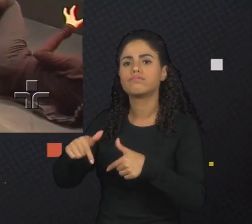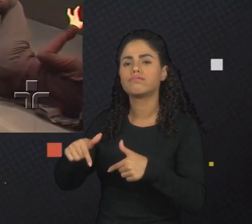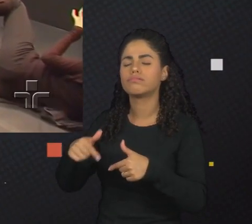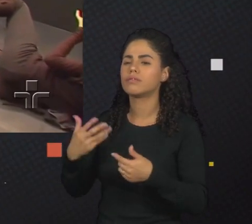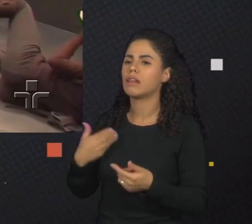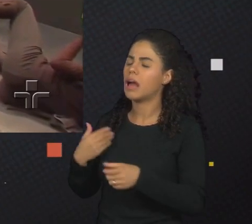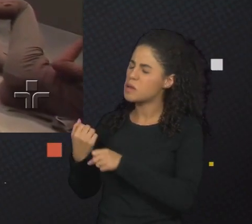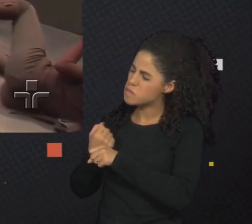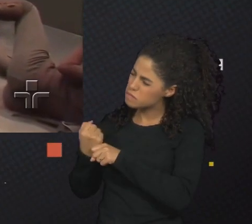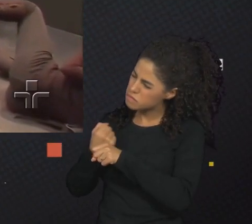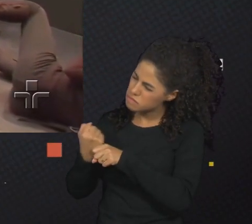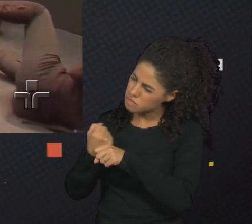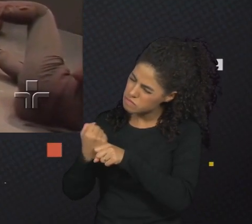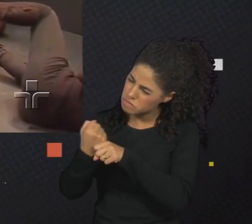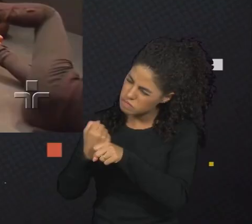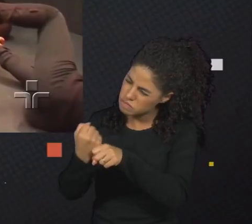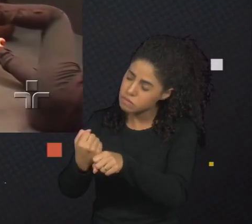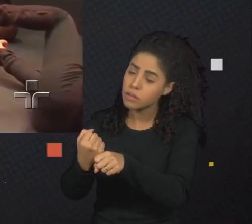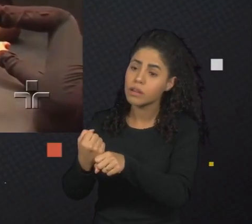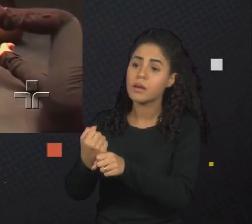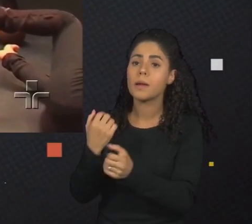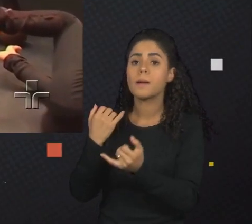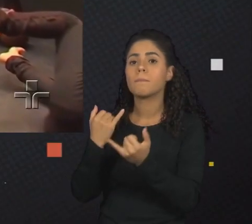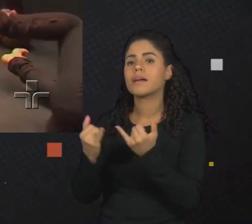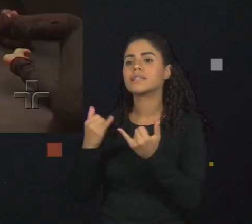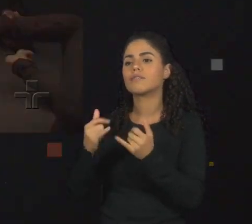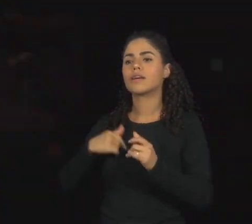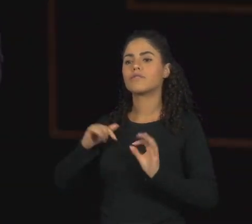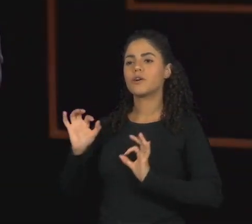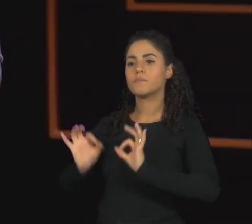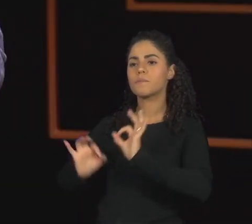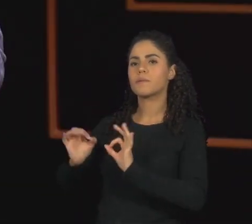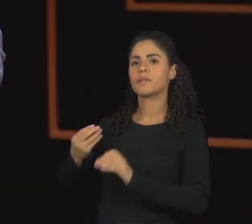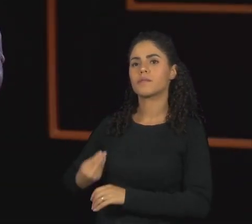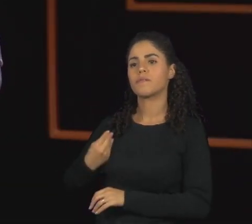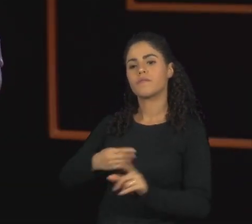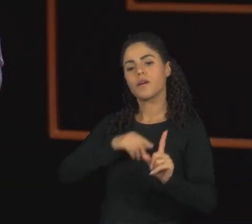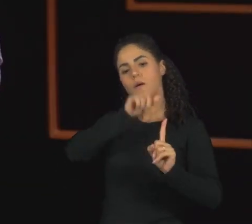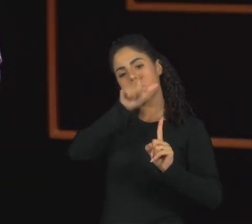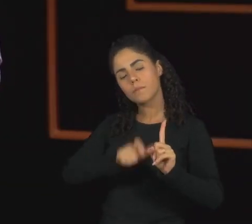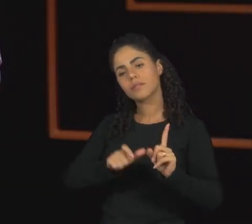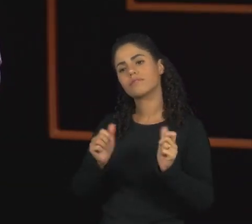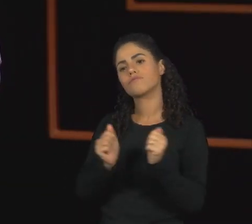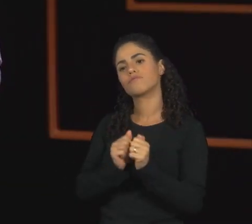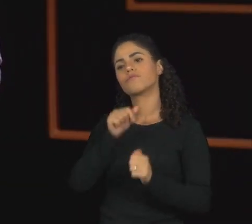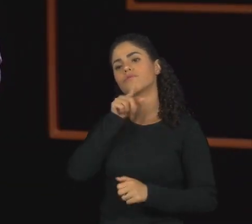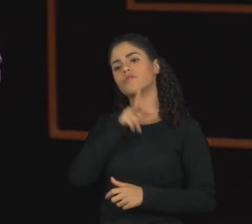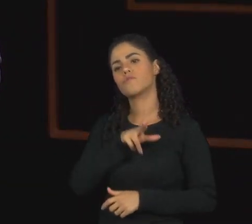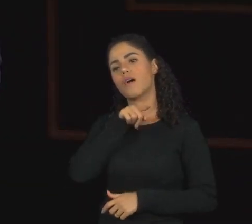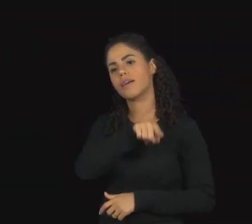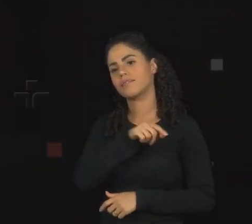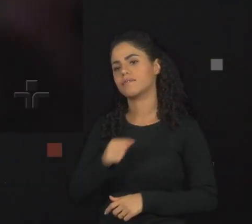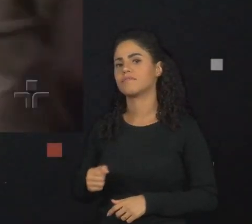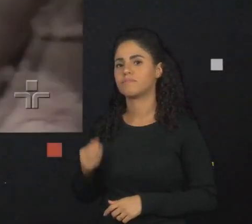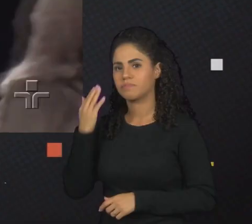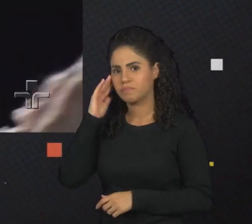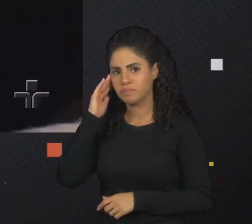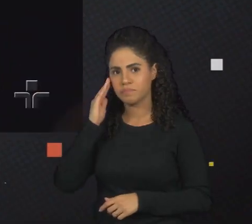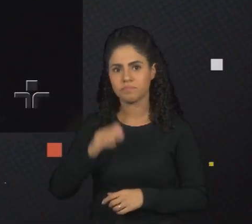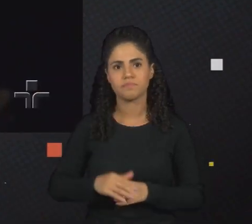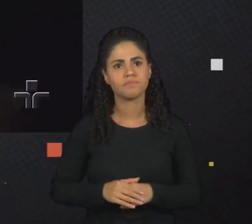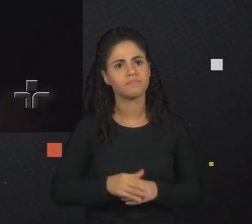de todos esses anos estivesse apenas me preparando para viver um personagem com a dimensão do Riobaldo.